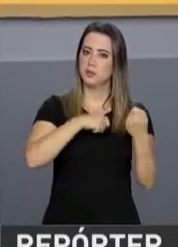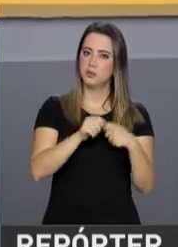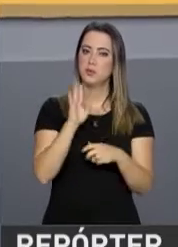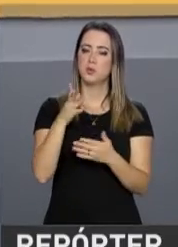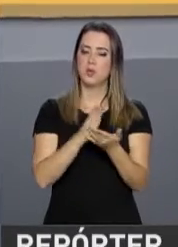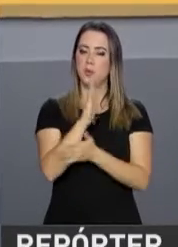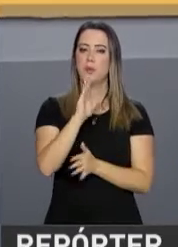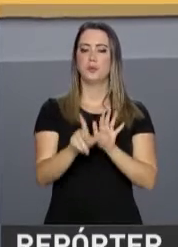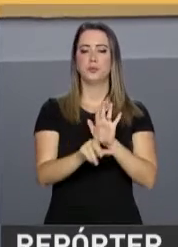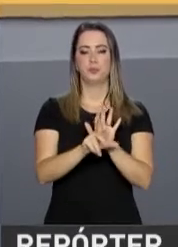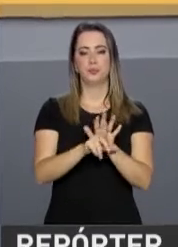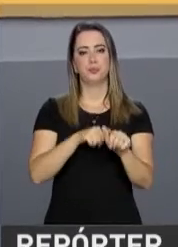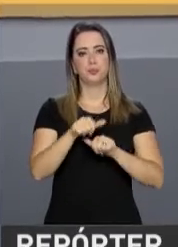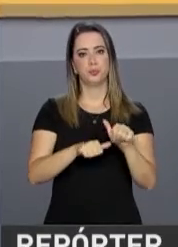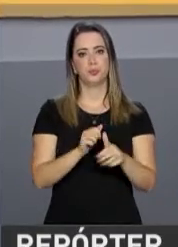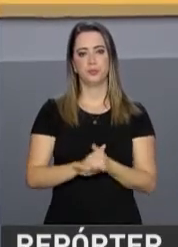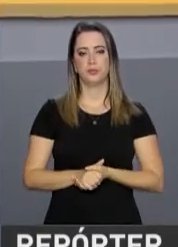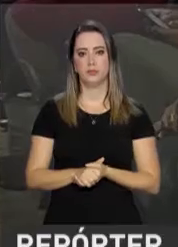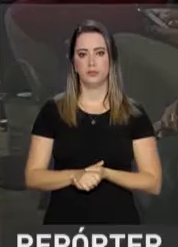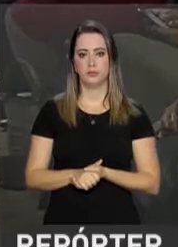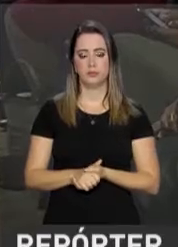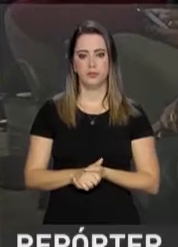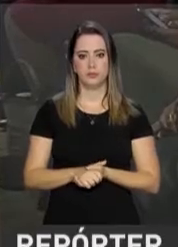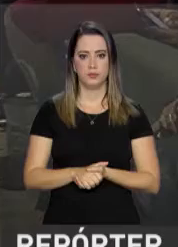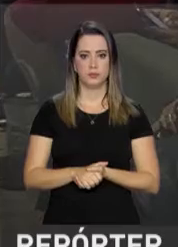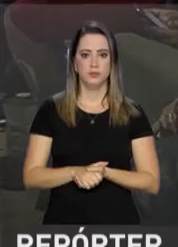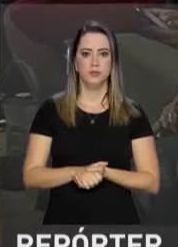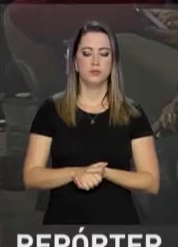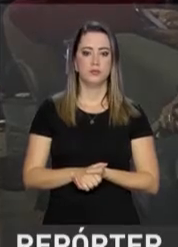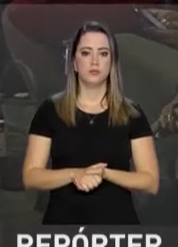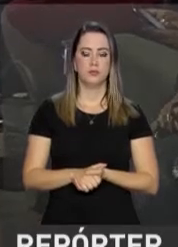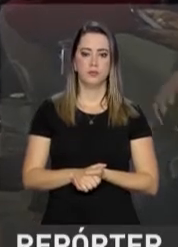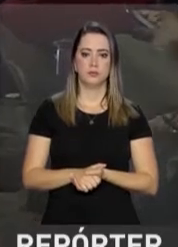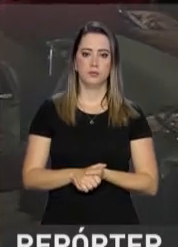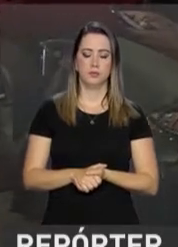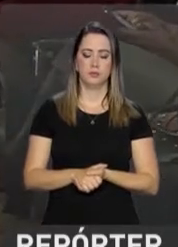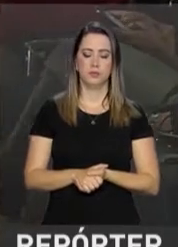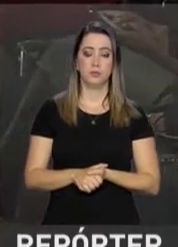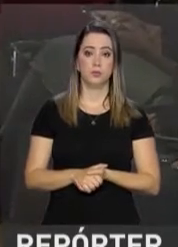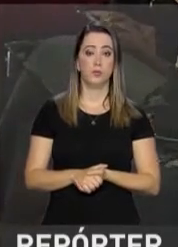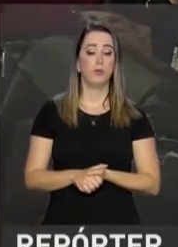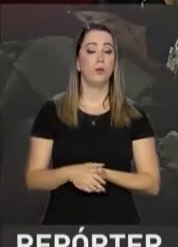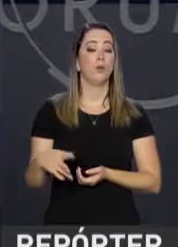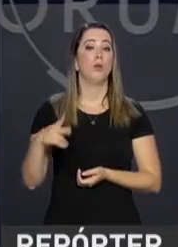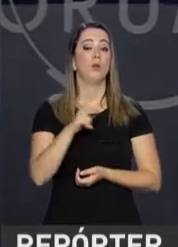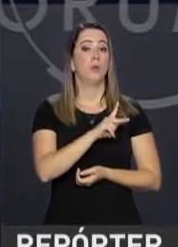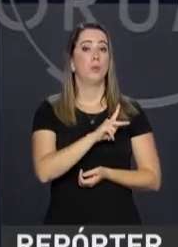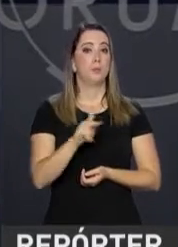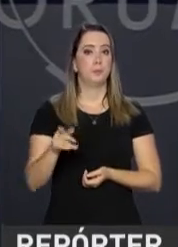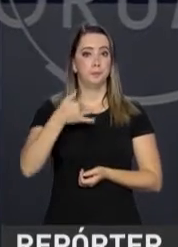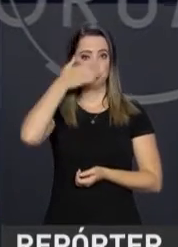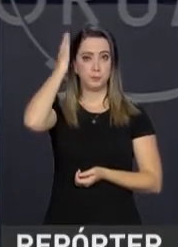já aprovadas durante a gestão dele ao longo do tempo professor fábio nós nos pautamos